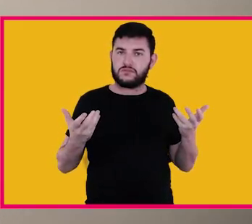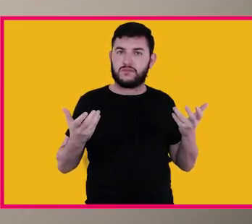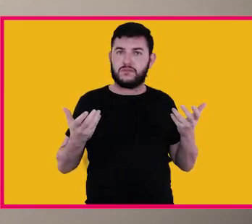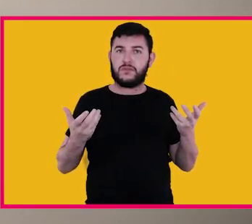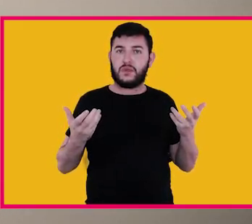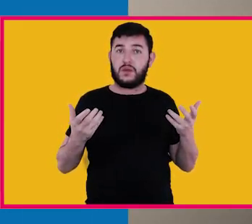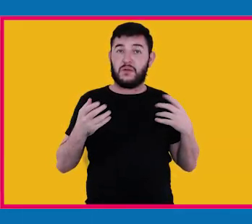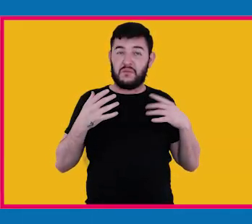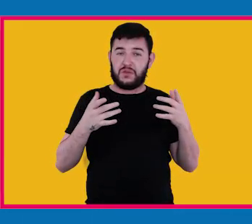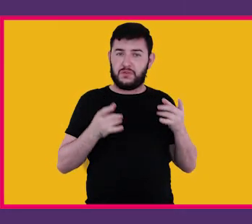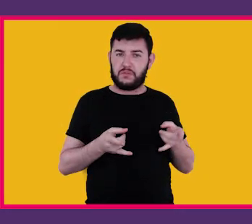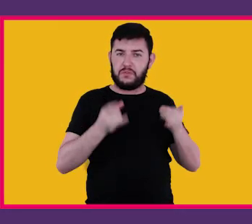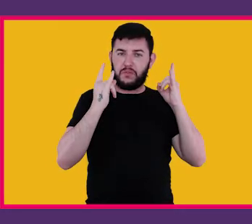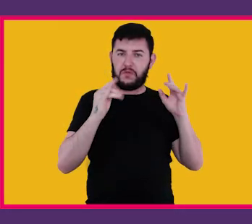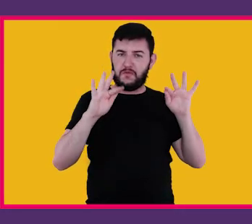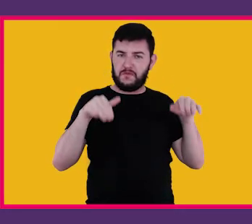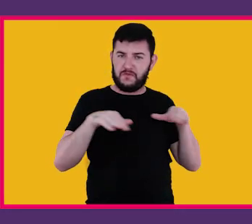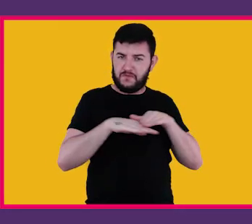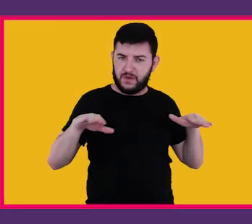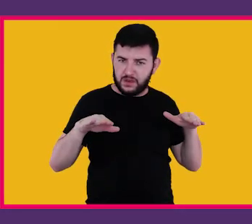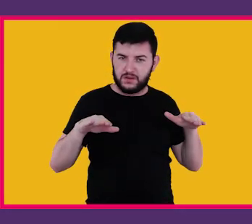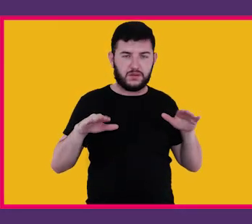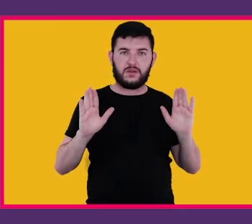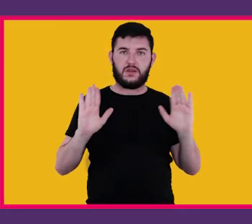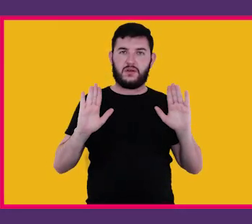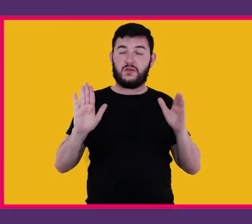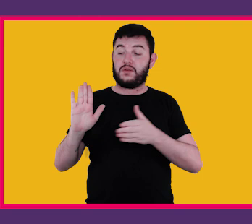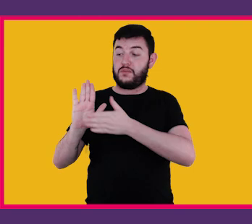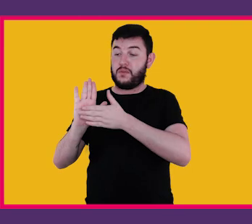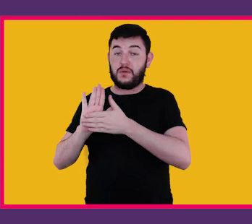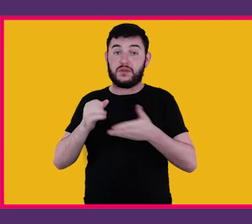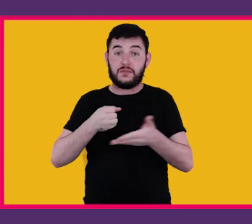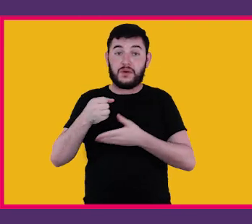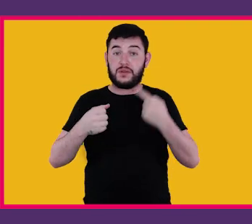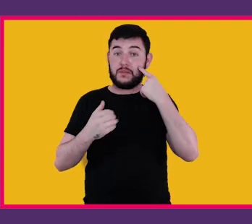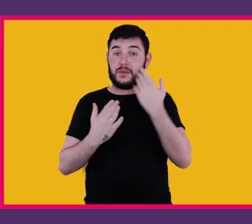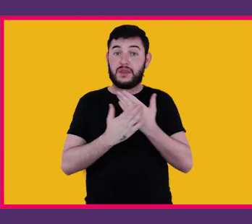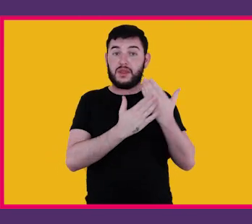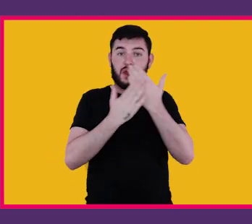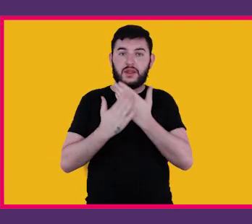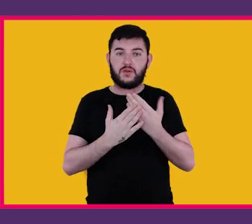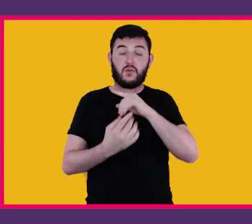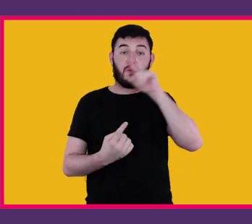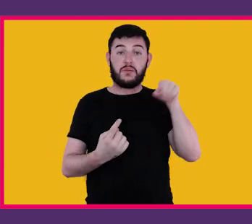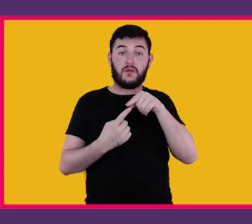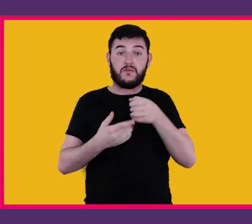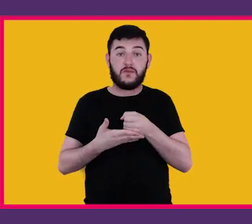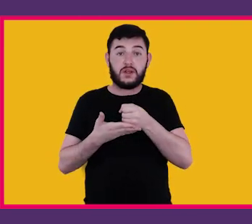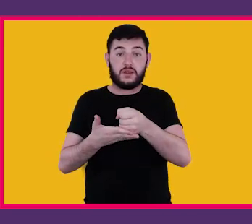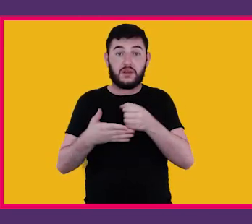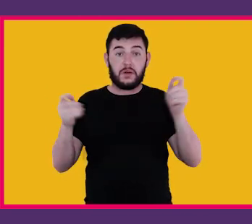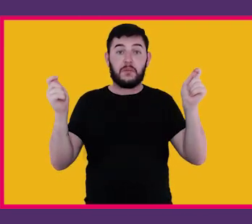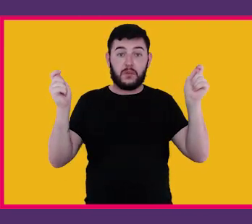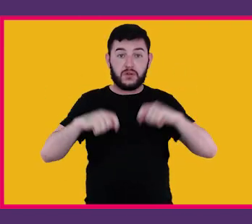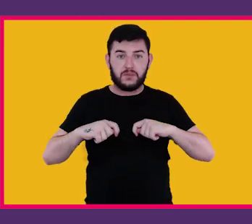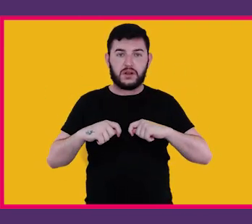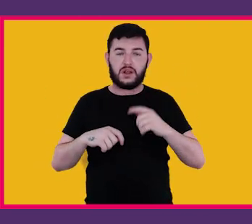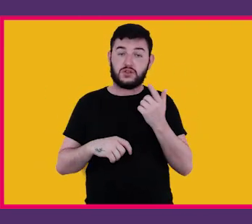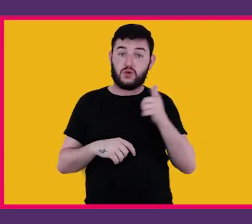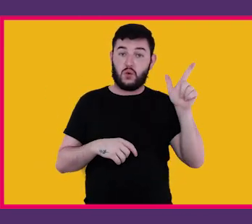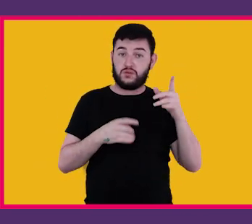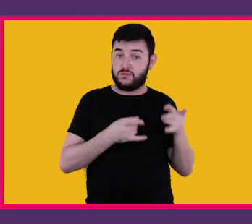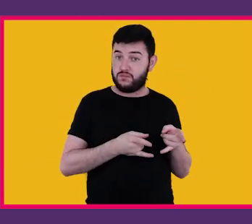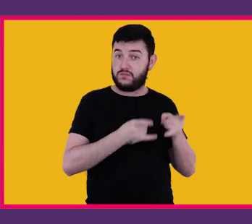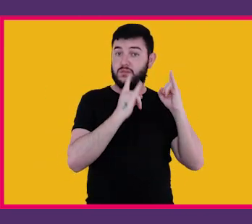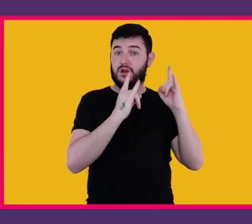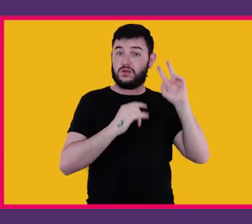edificação não se esgotam aí. O projeto Núcleo Básico foi todo pensado para que ele funcione como um embrião, oferecendo as condições básicas para que outros módulos de